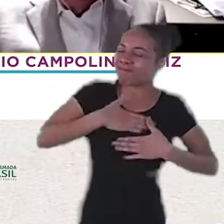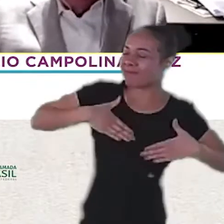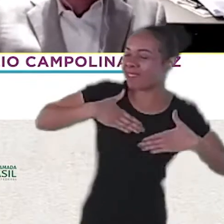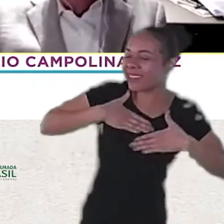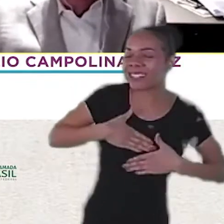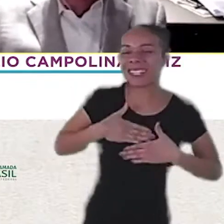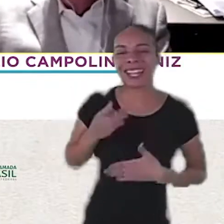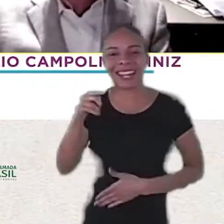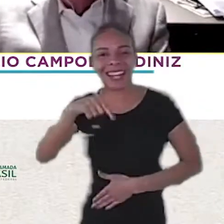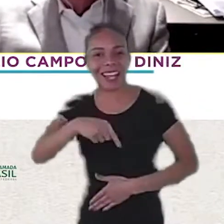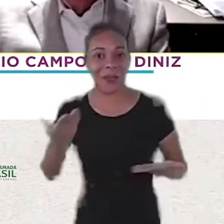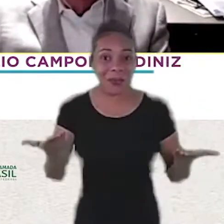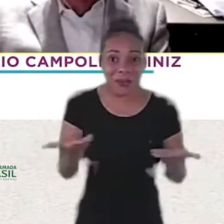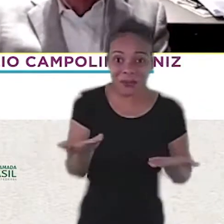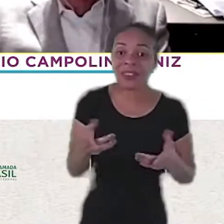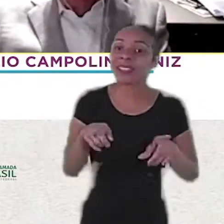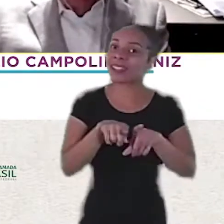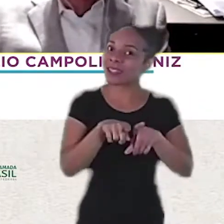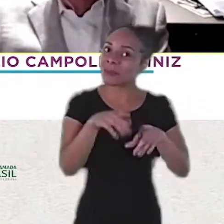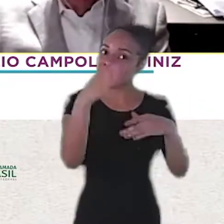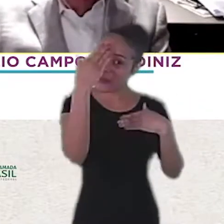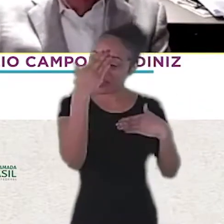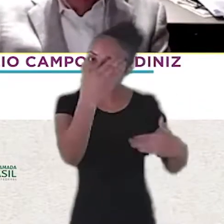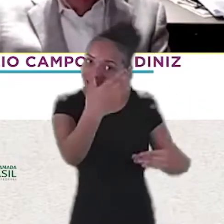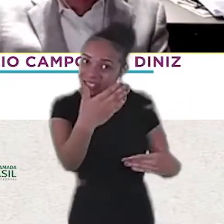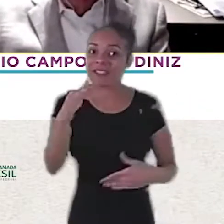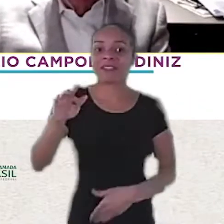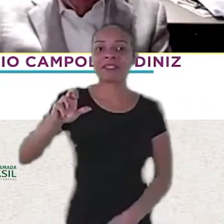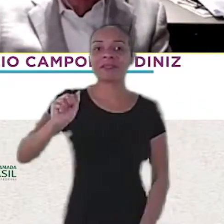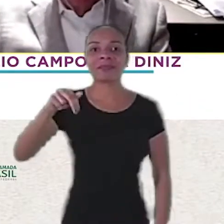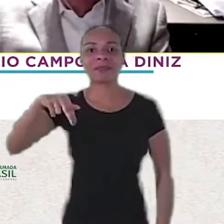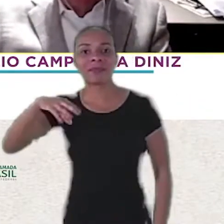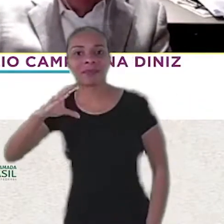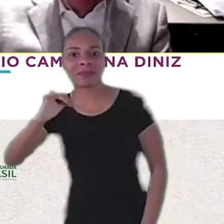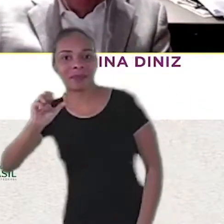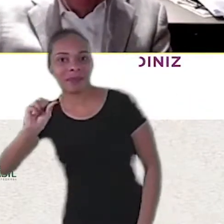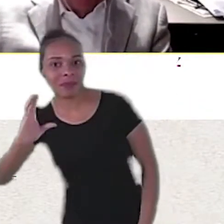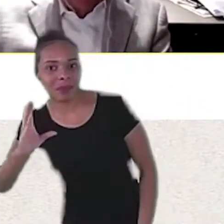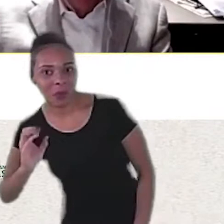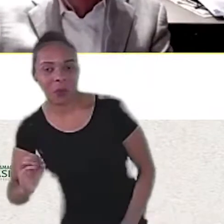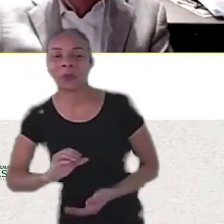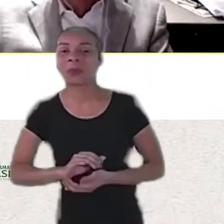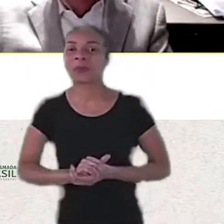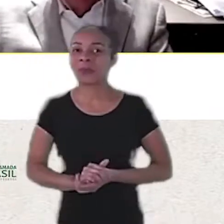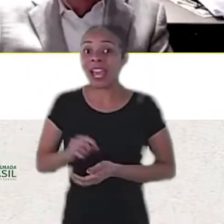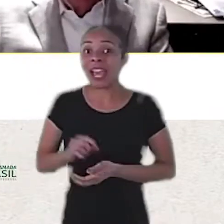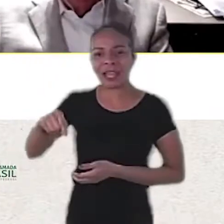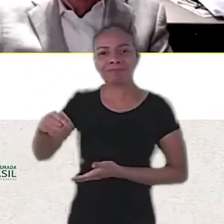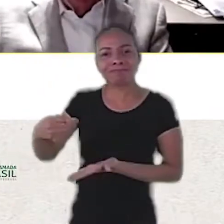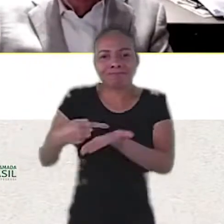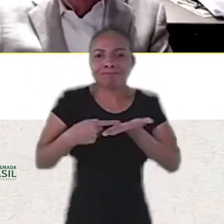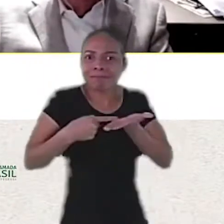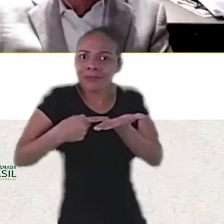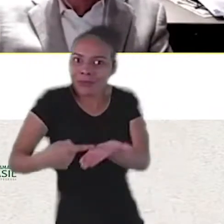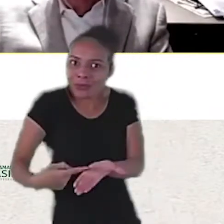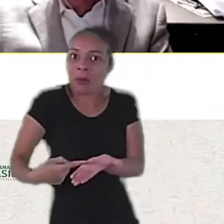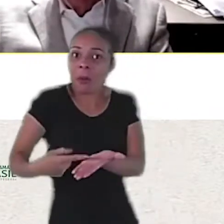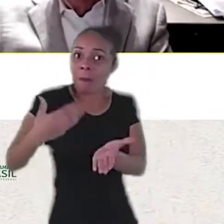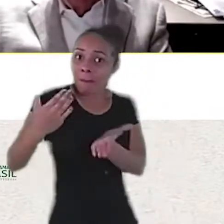também de agradecer o Francisco Paes Barreto, que me convidou. Ele começou esse livro por uma iniciativa